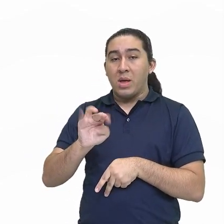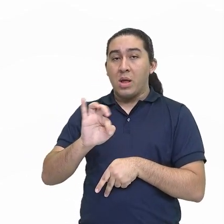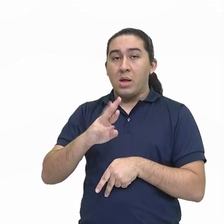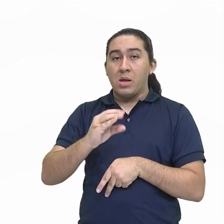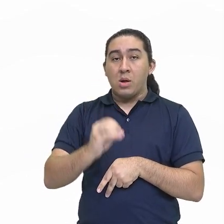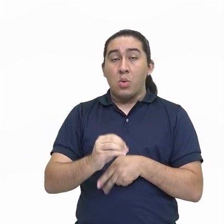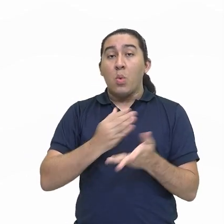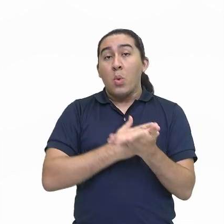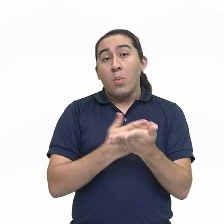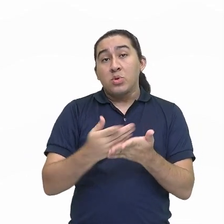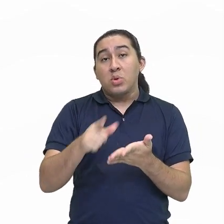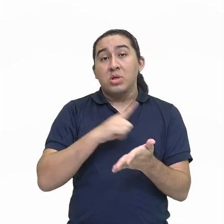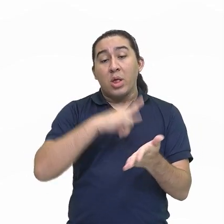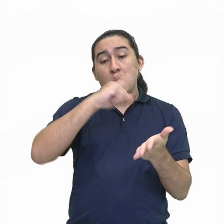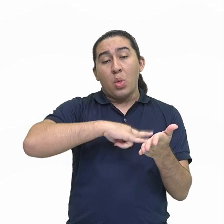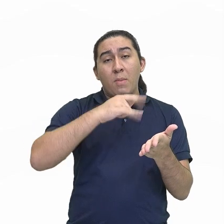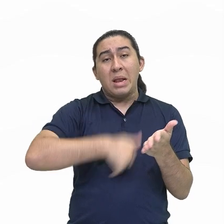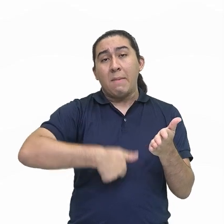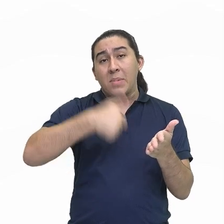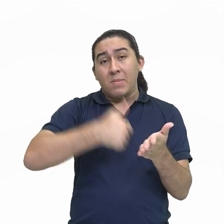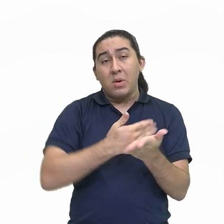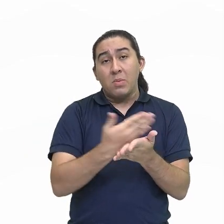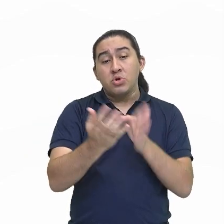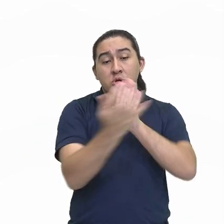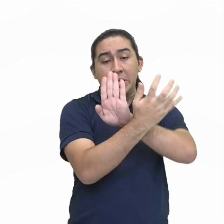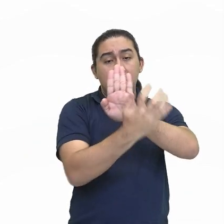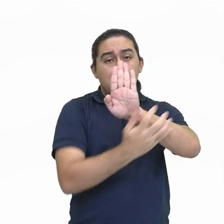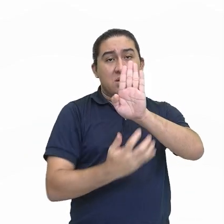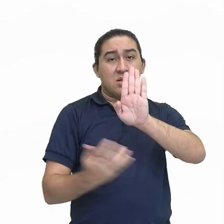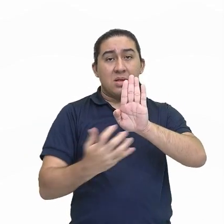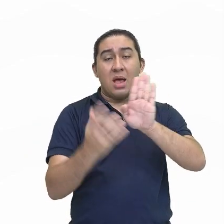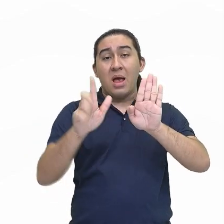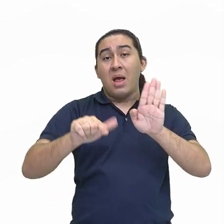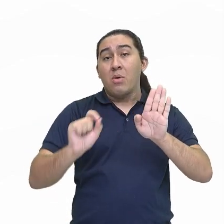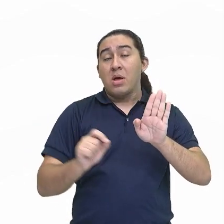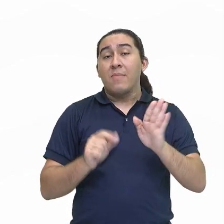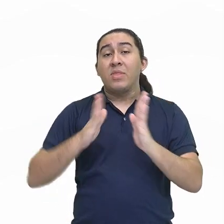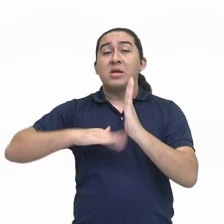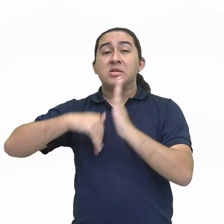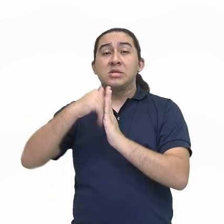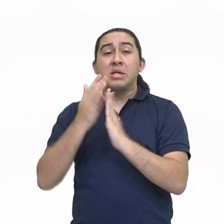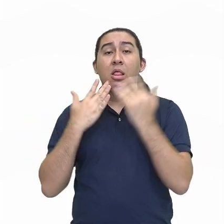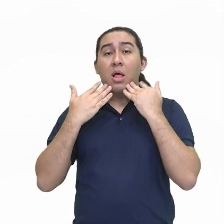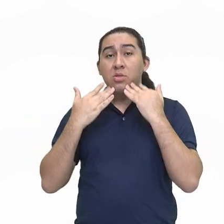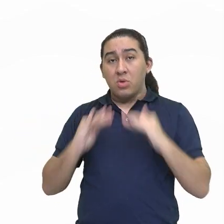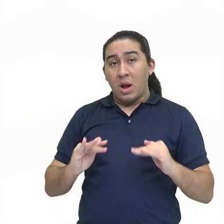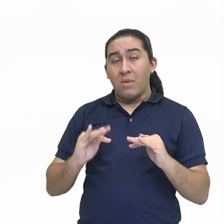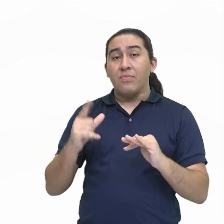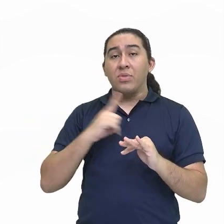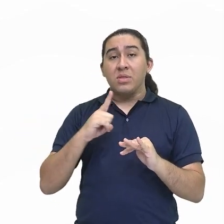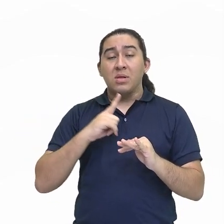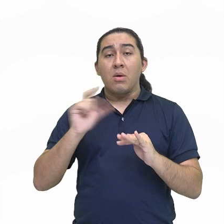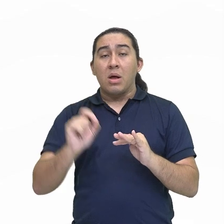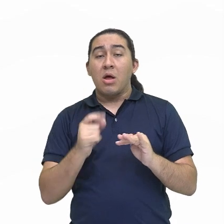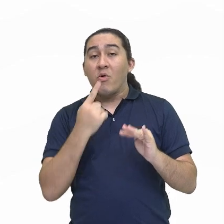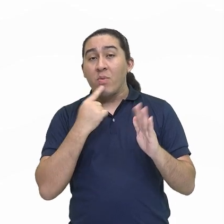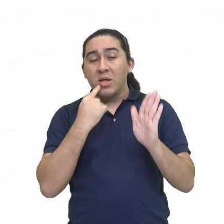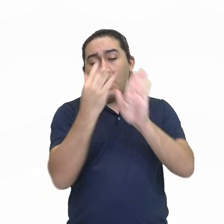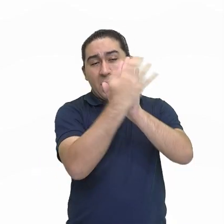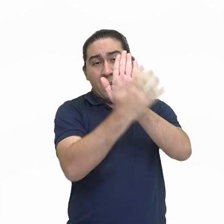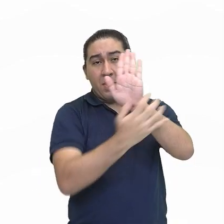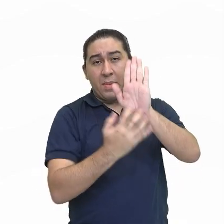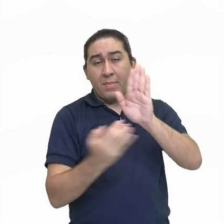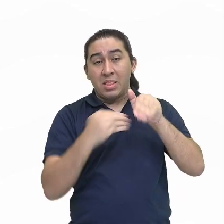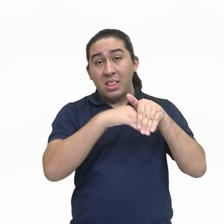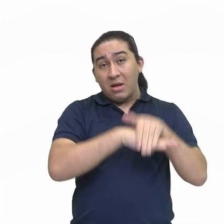primeiros escritos e desenhos rupestres, feitos com tintas naturais pintadas nas paredes de suas